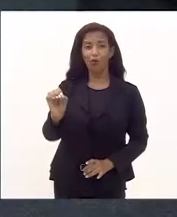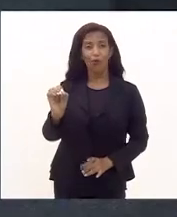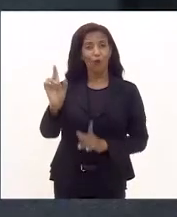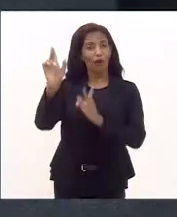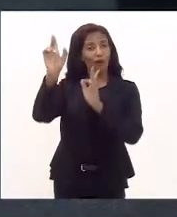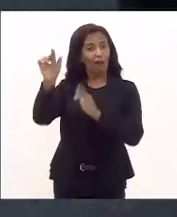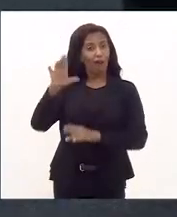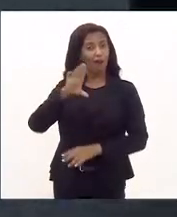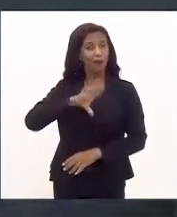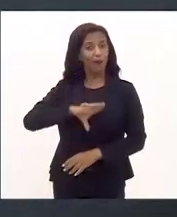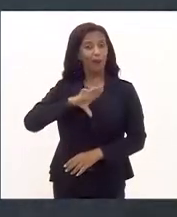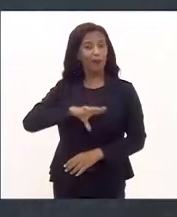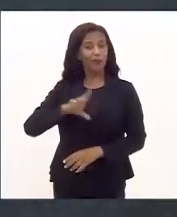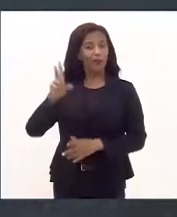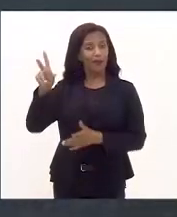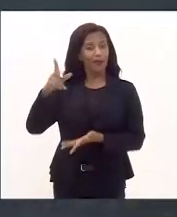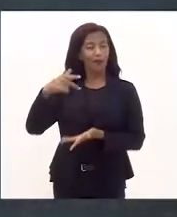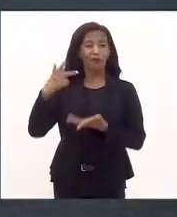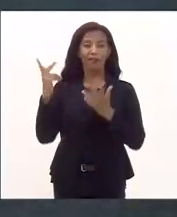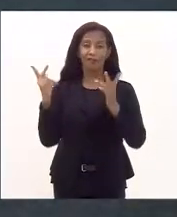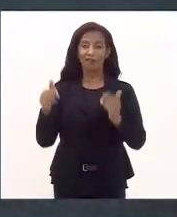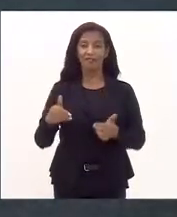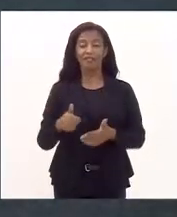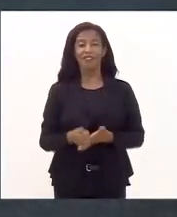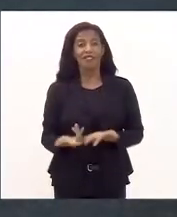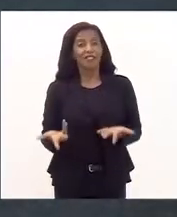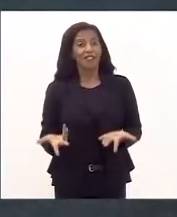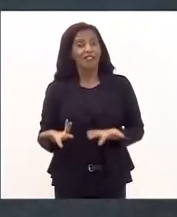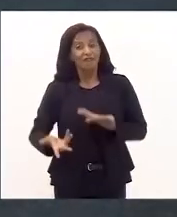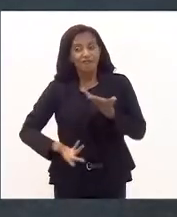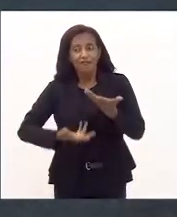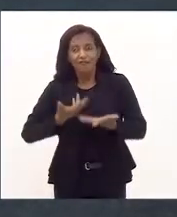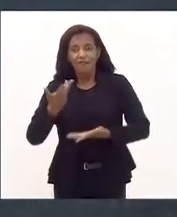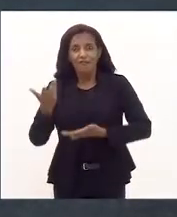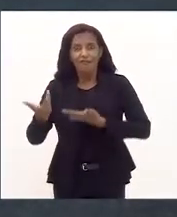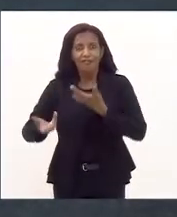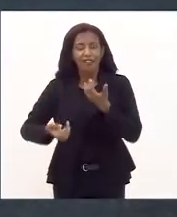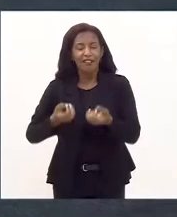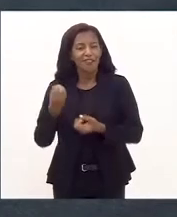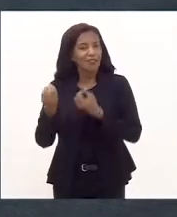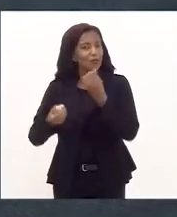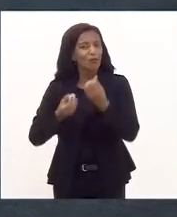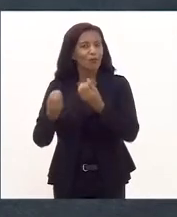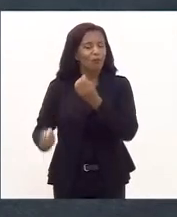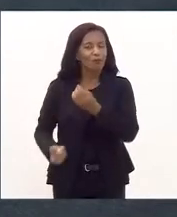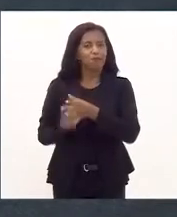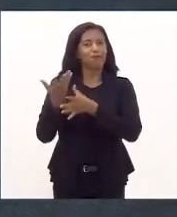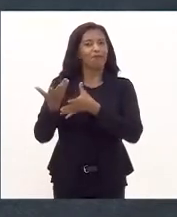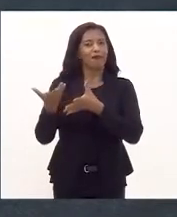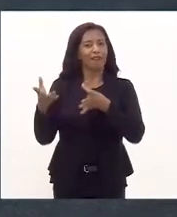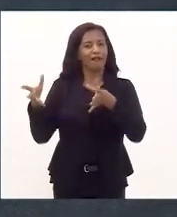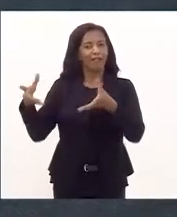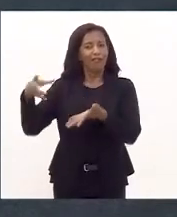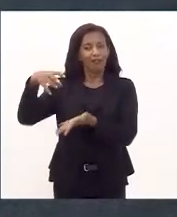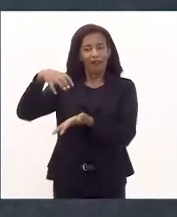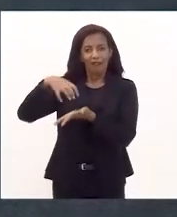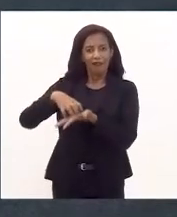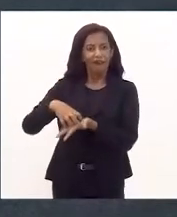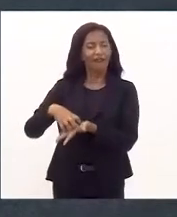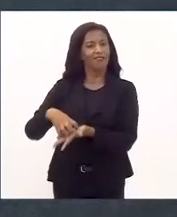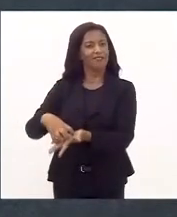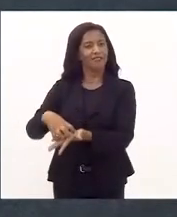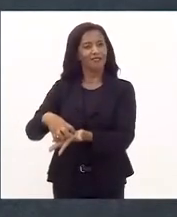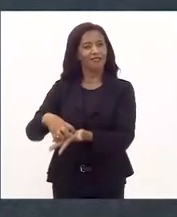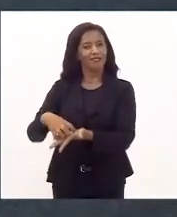existiu lá por influência do fado de Portugal. Então veja a criatividade no solo,